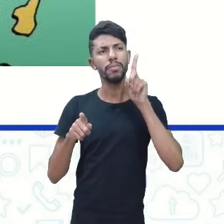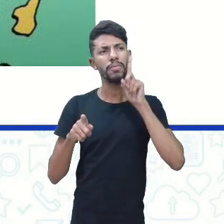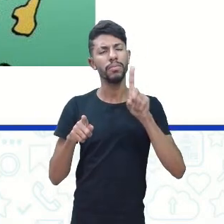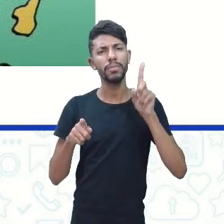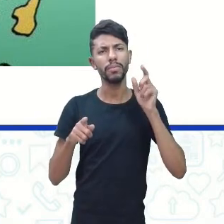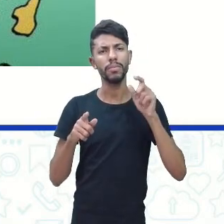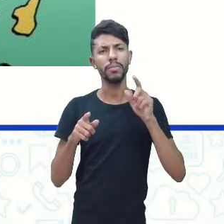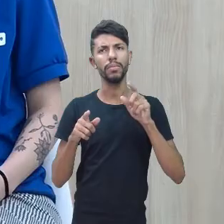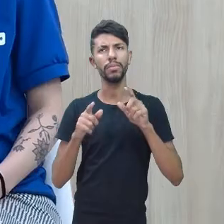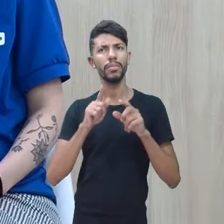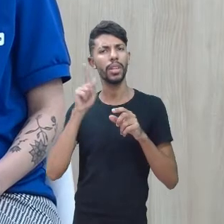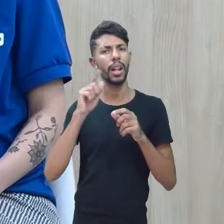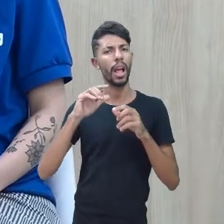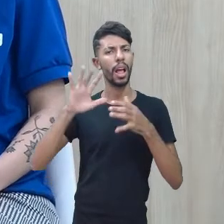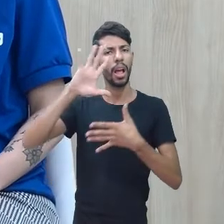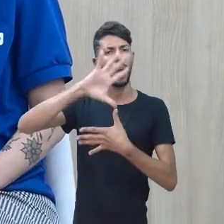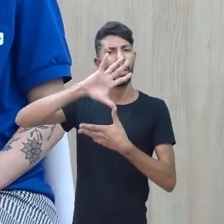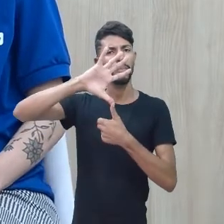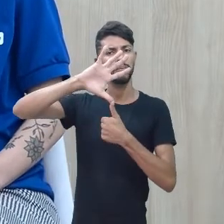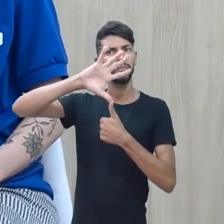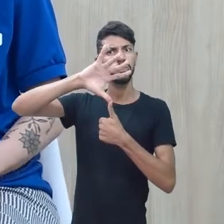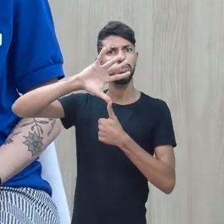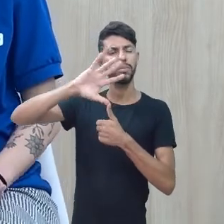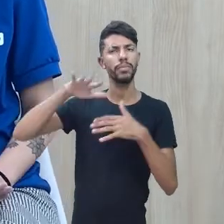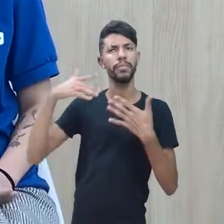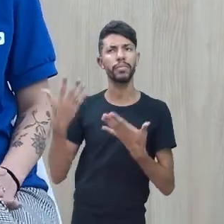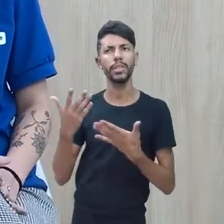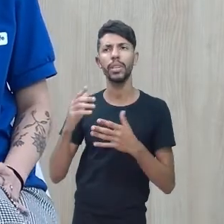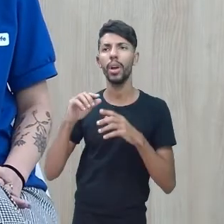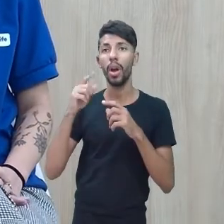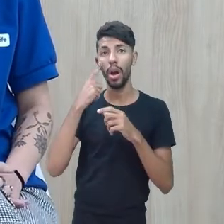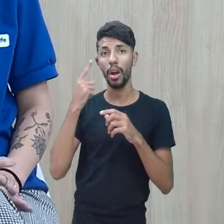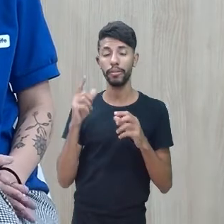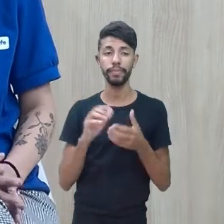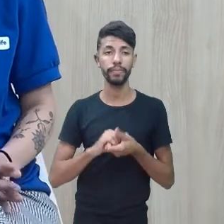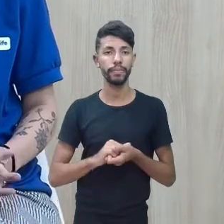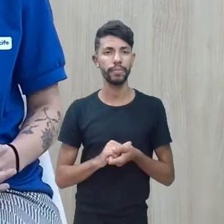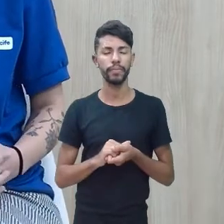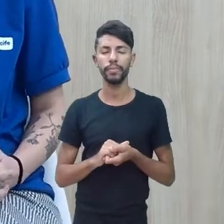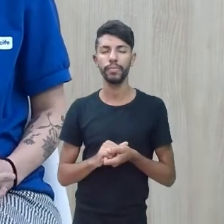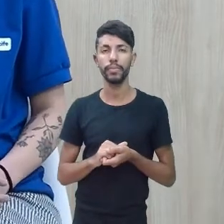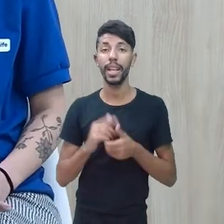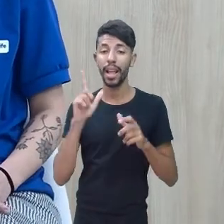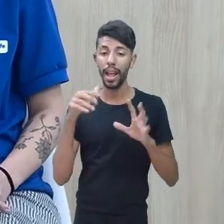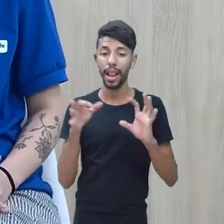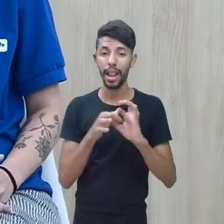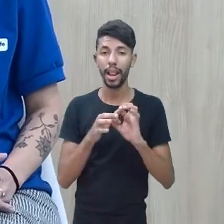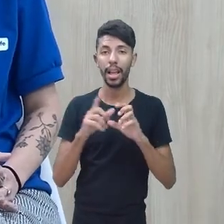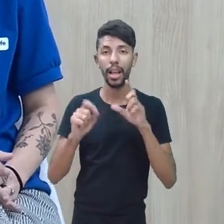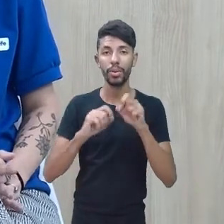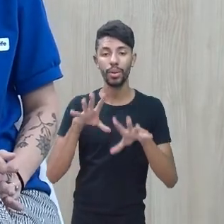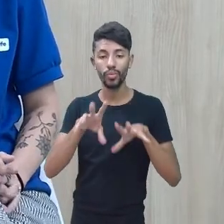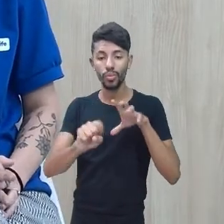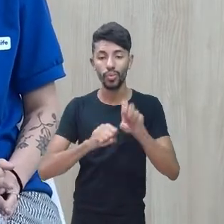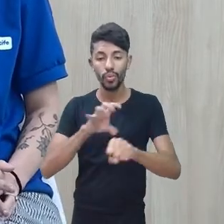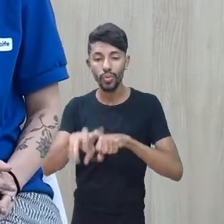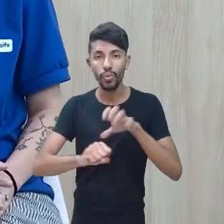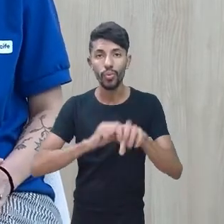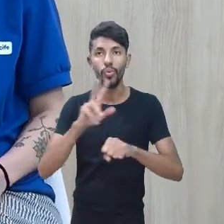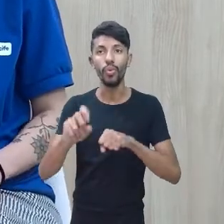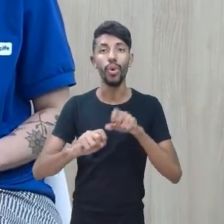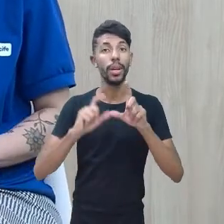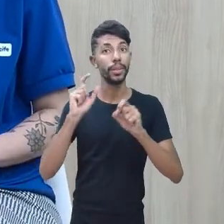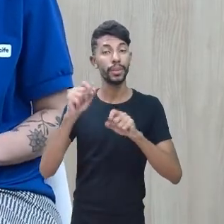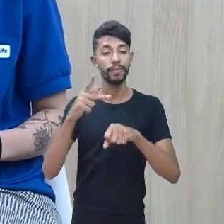isso? Vem muito dessa questão da exploração, né, dos minérios. Lá é muito rico, né,